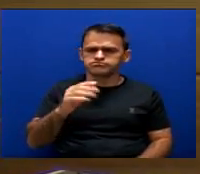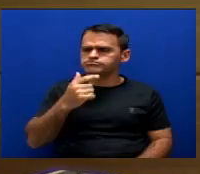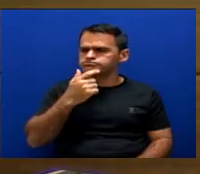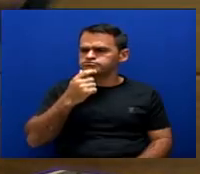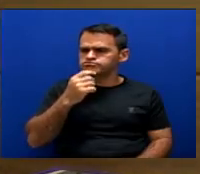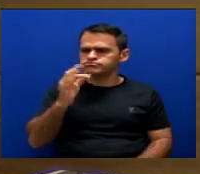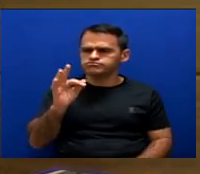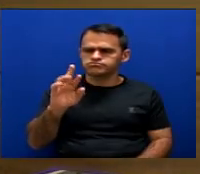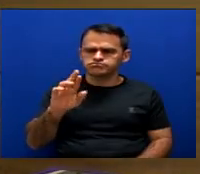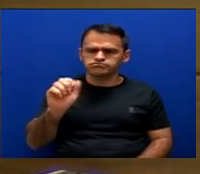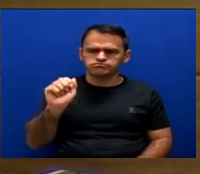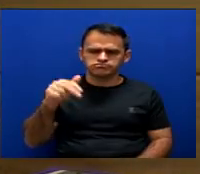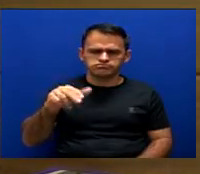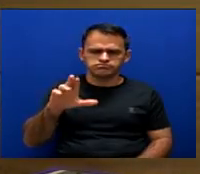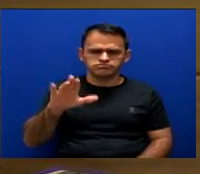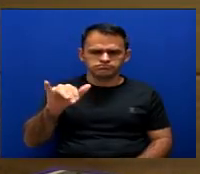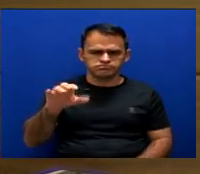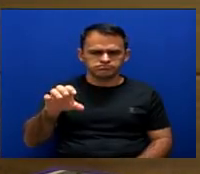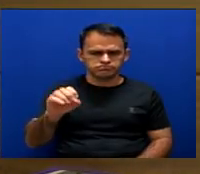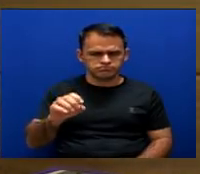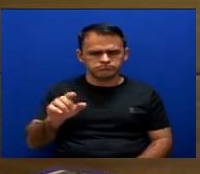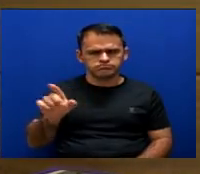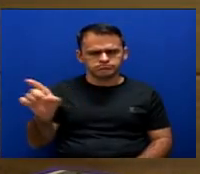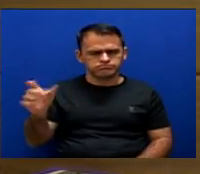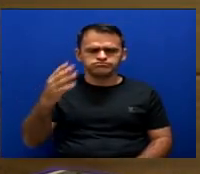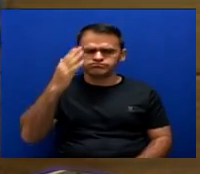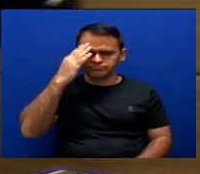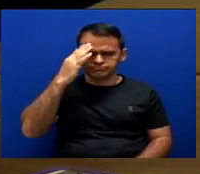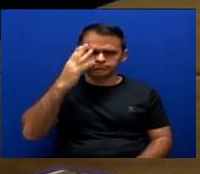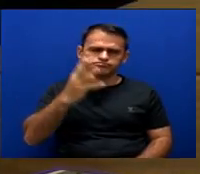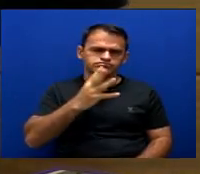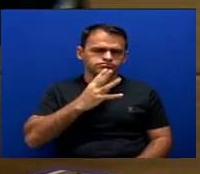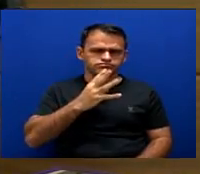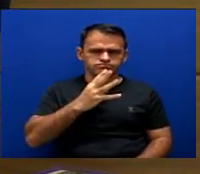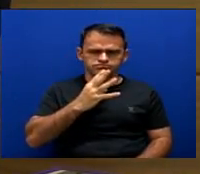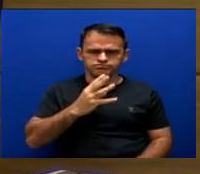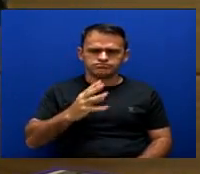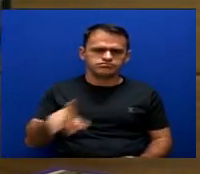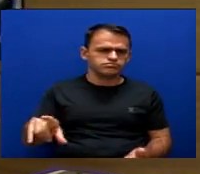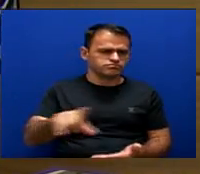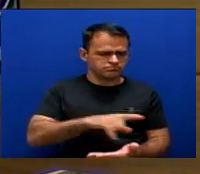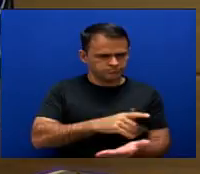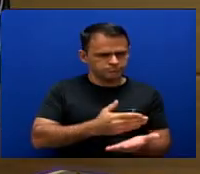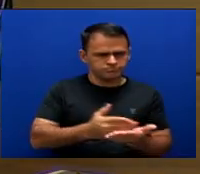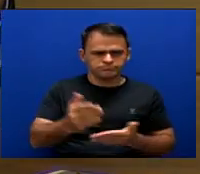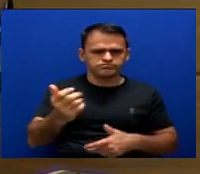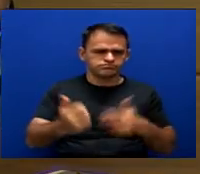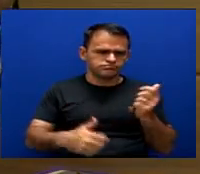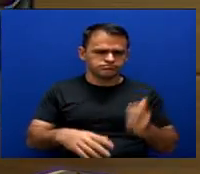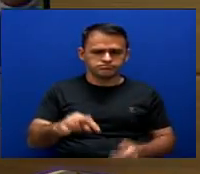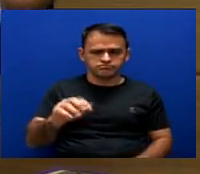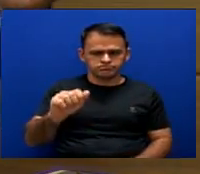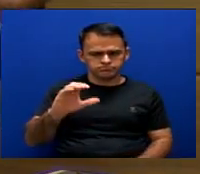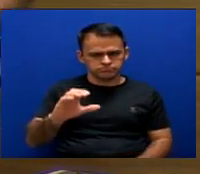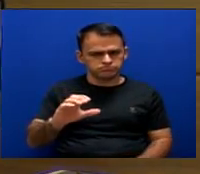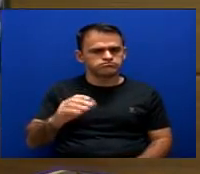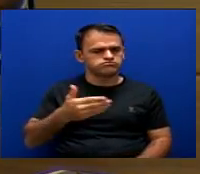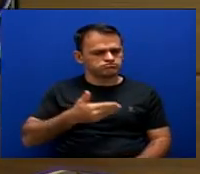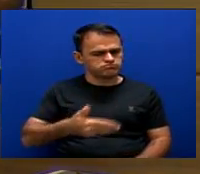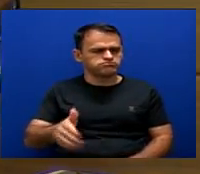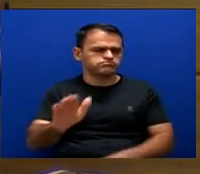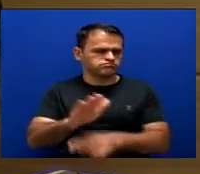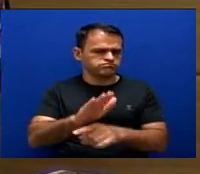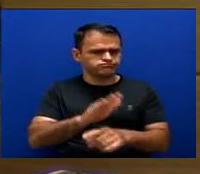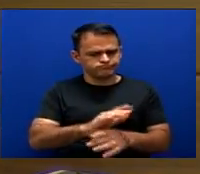foi testemunha disso colocou isso no comércio ele também trouxe muitos benefícios para a cidade não